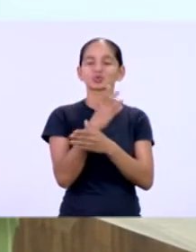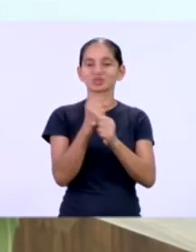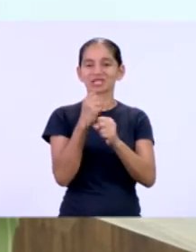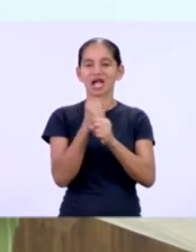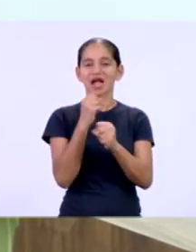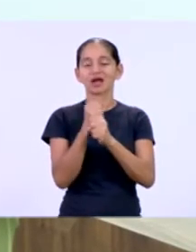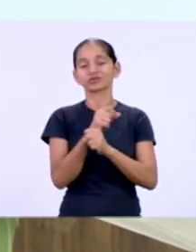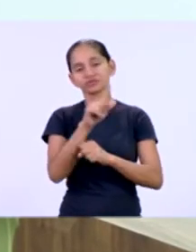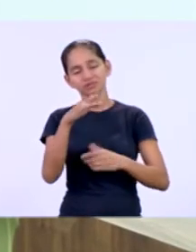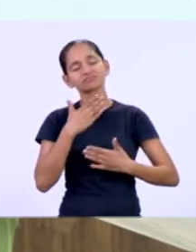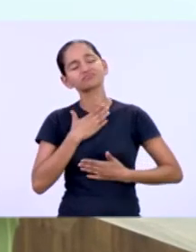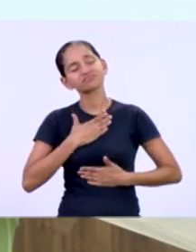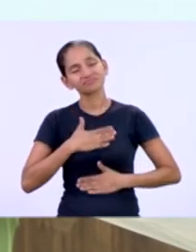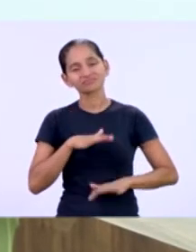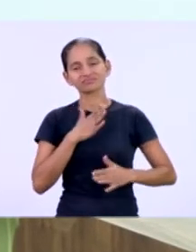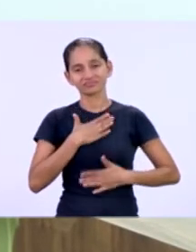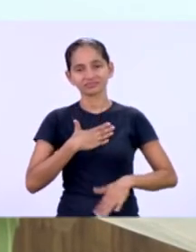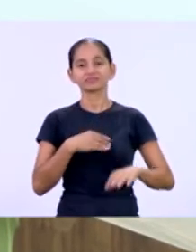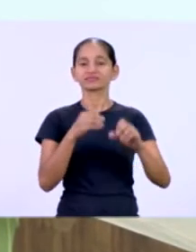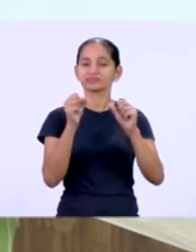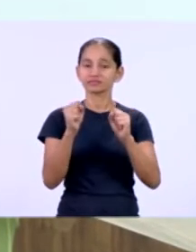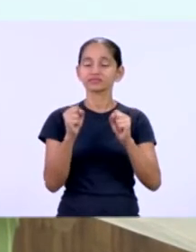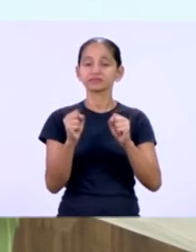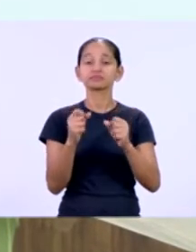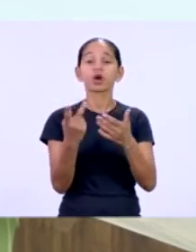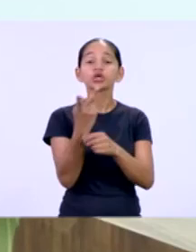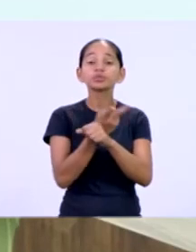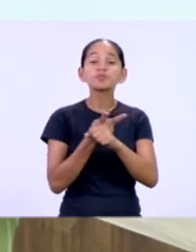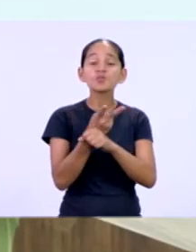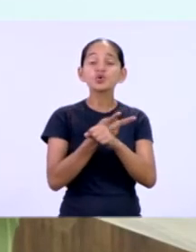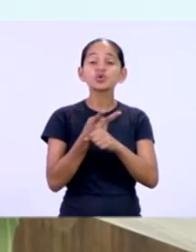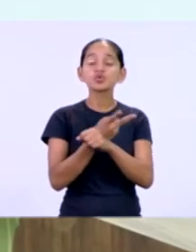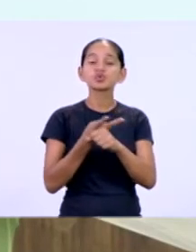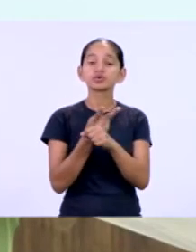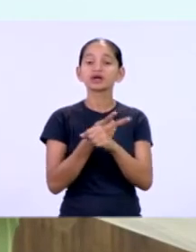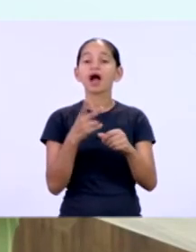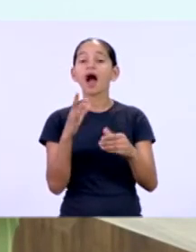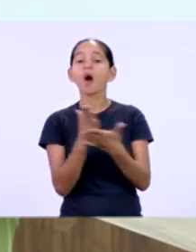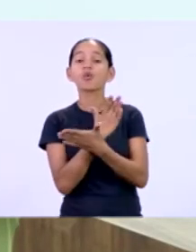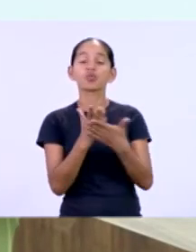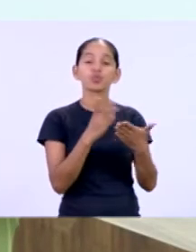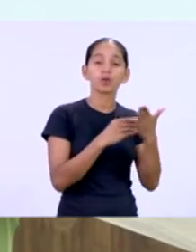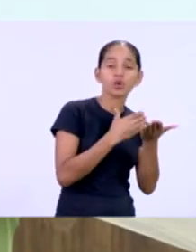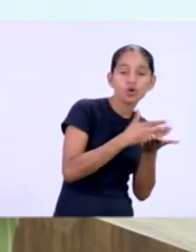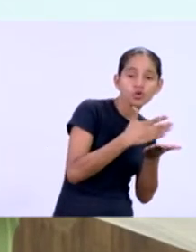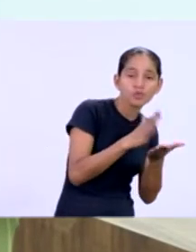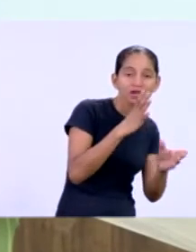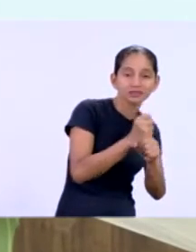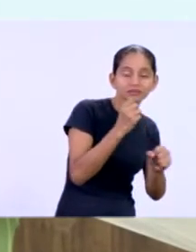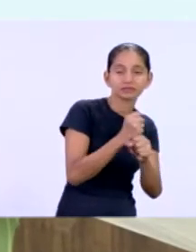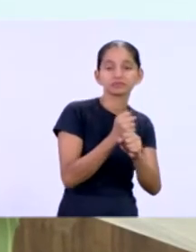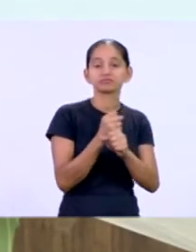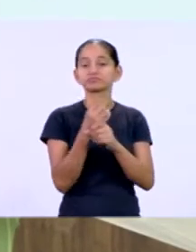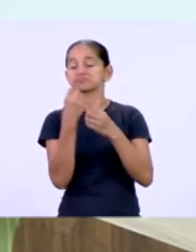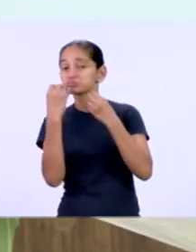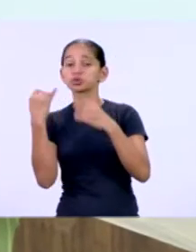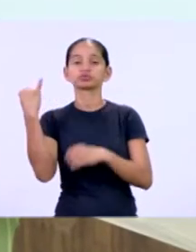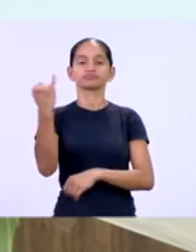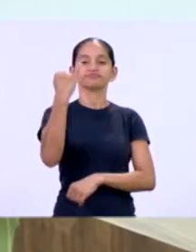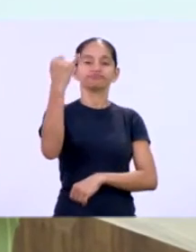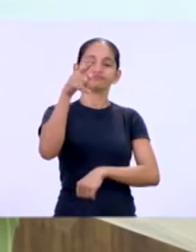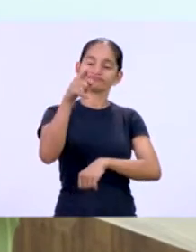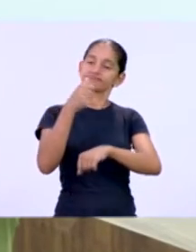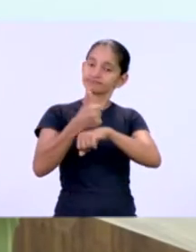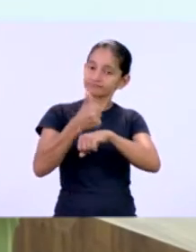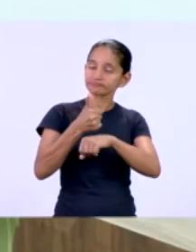tranquilos, vocês pode fazer essa busca e lá tem esses cálculos das empresas quando se inicia. Muito importante para